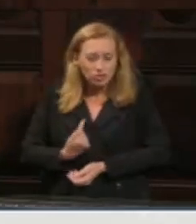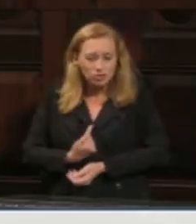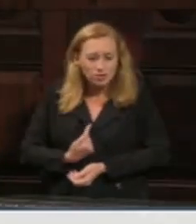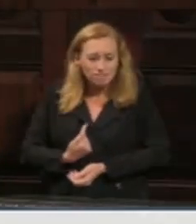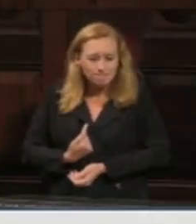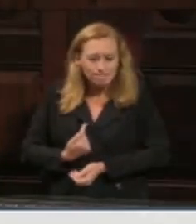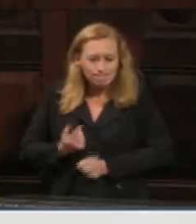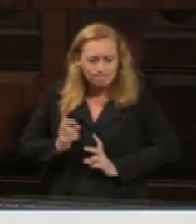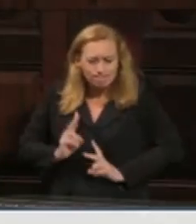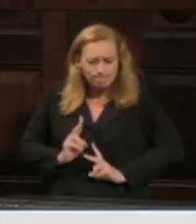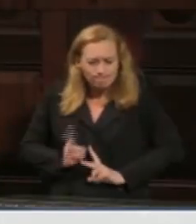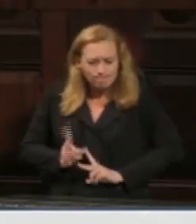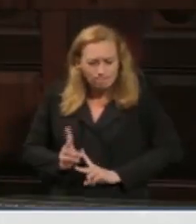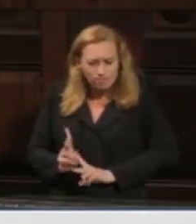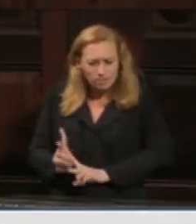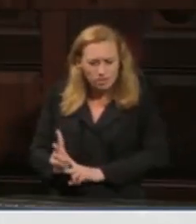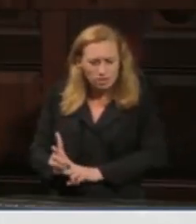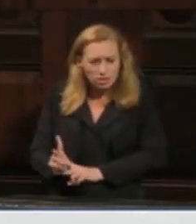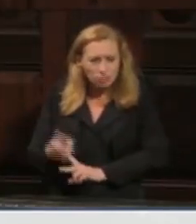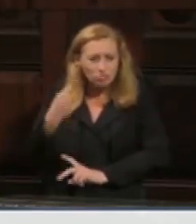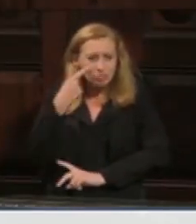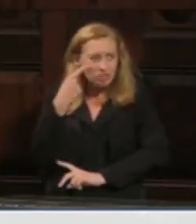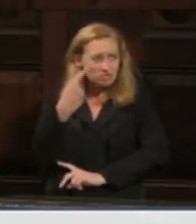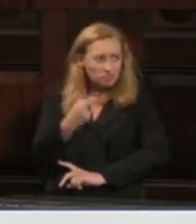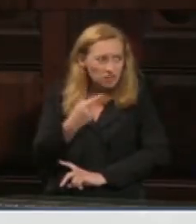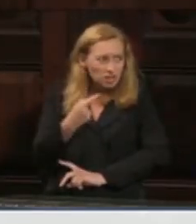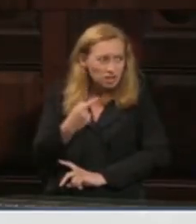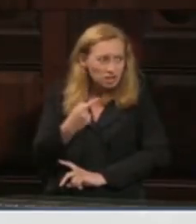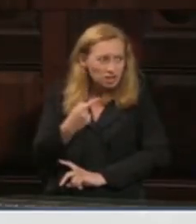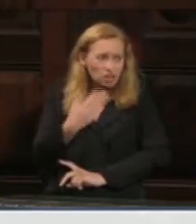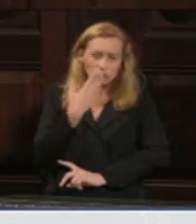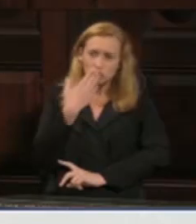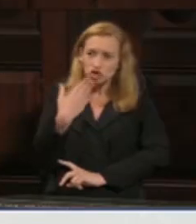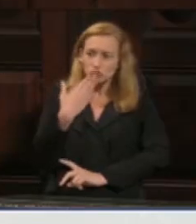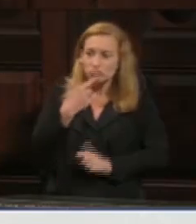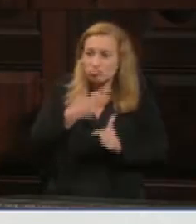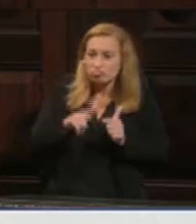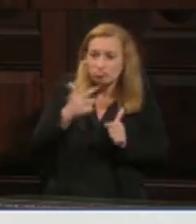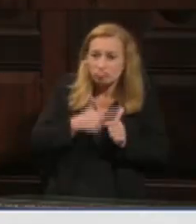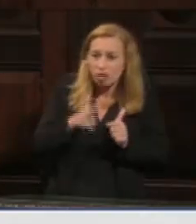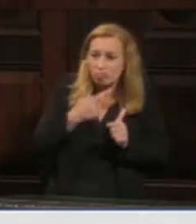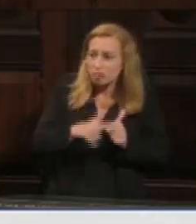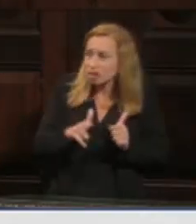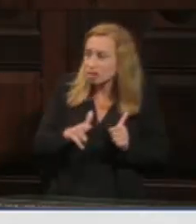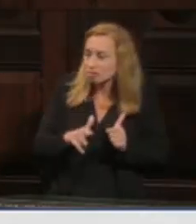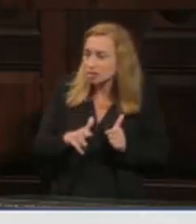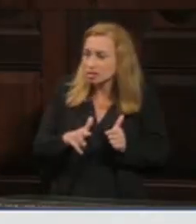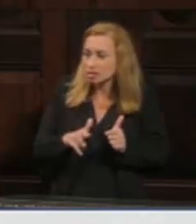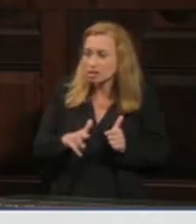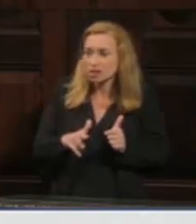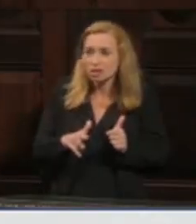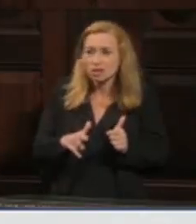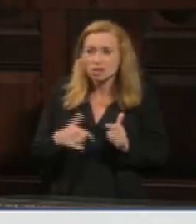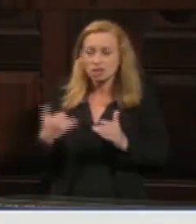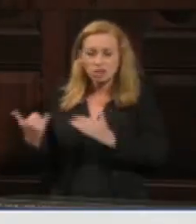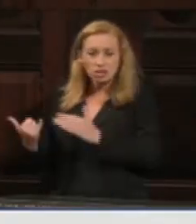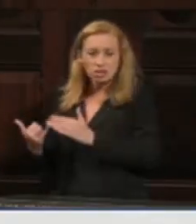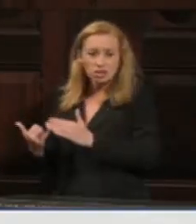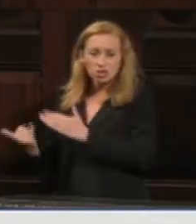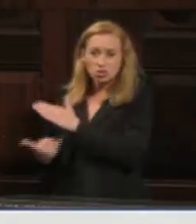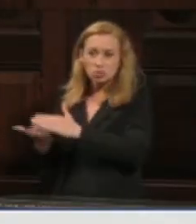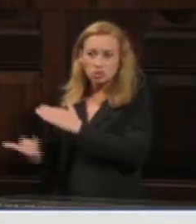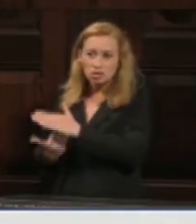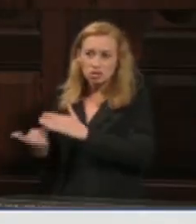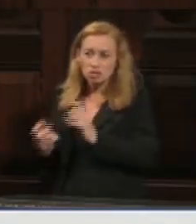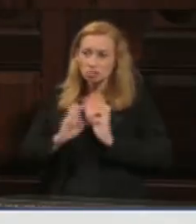continue a presenciar tais tipos de problemas e essas instituições, Supervia, Metrorio,